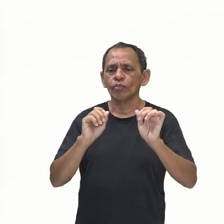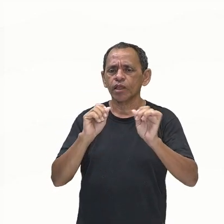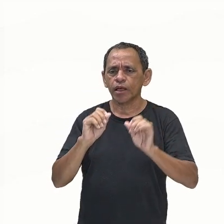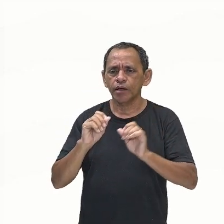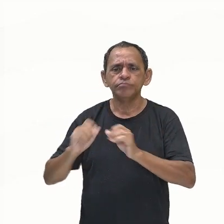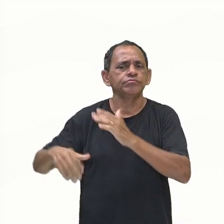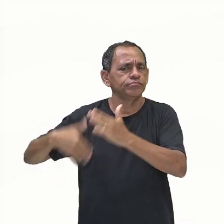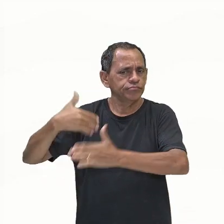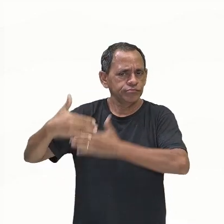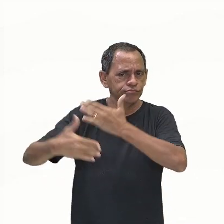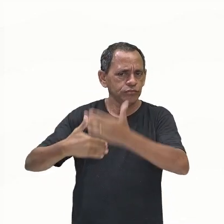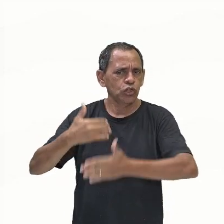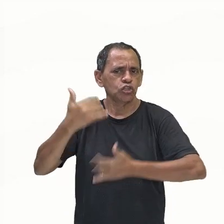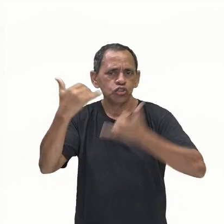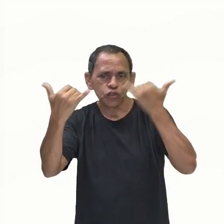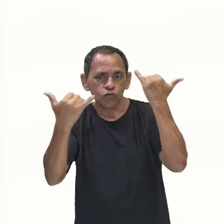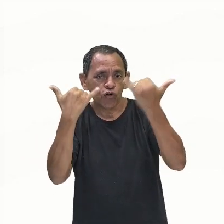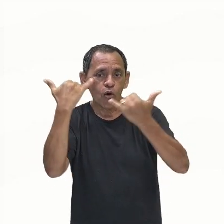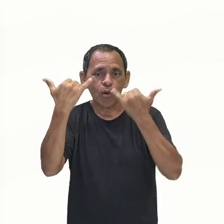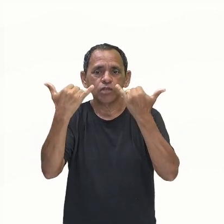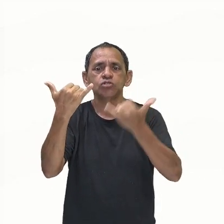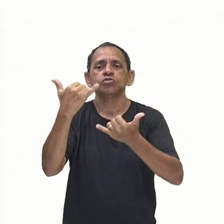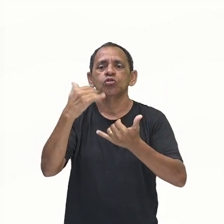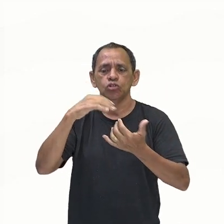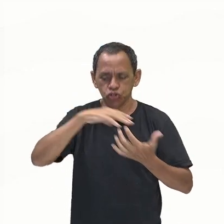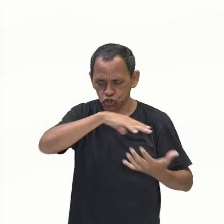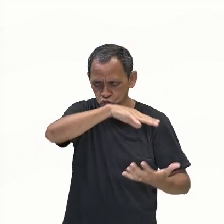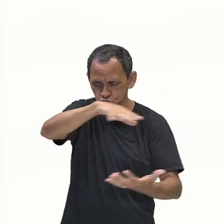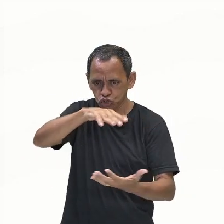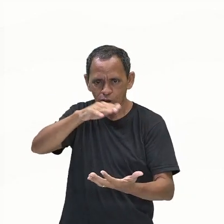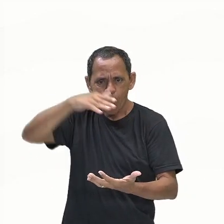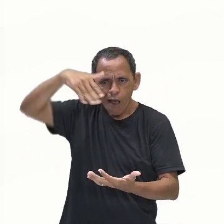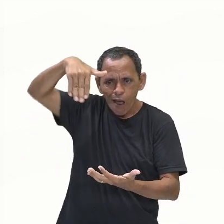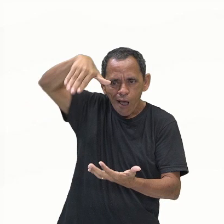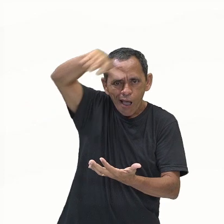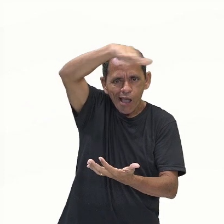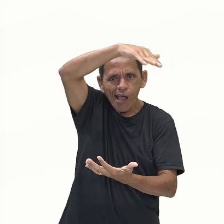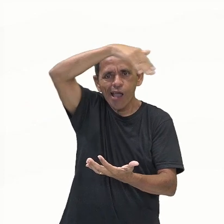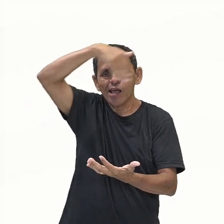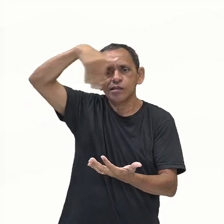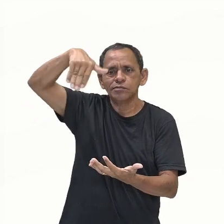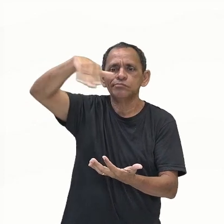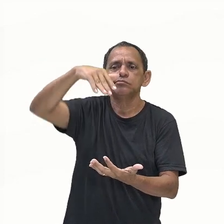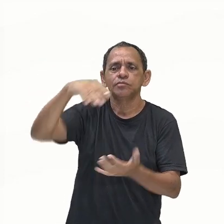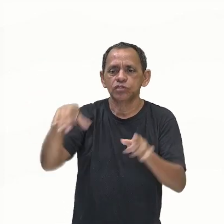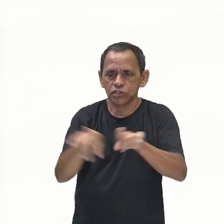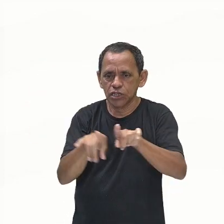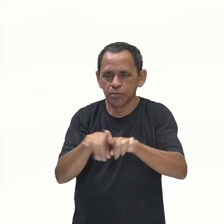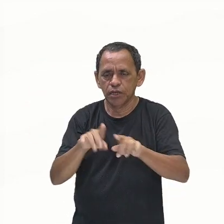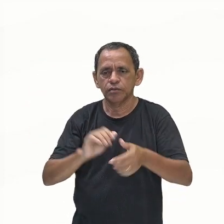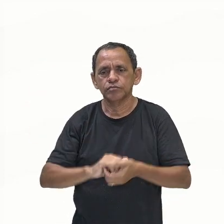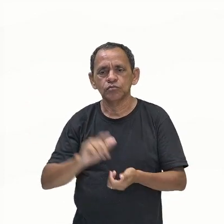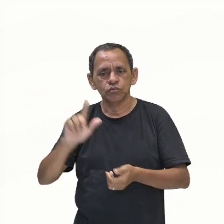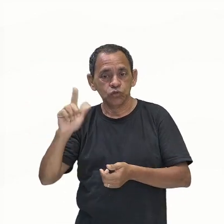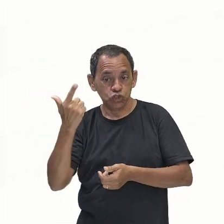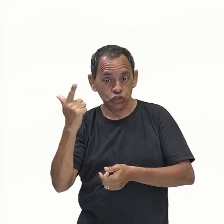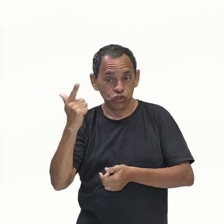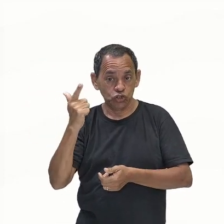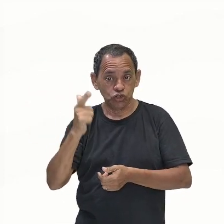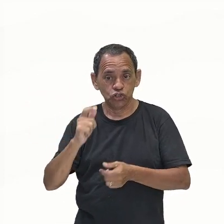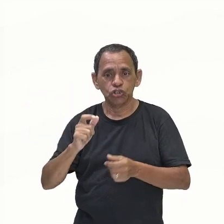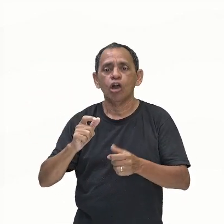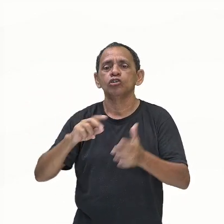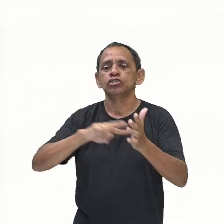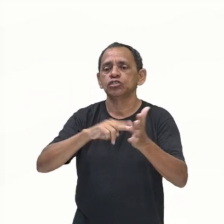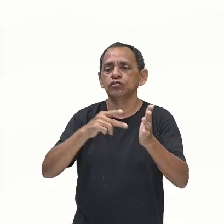de dados espaciais, não é isso? Muito claro. Então, se geo é localização, é processamento